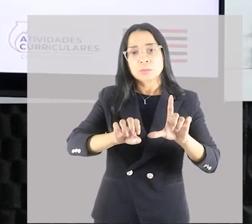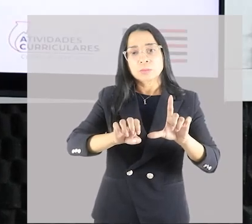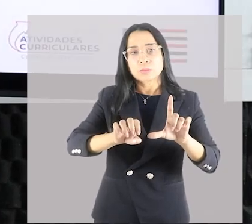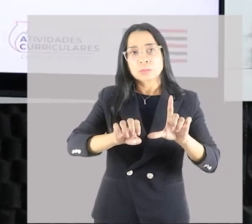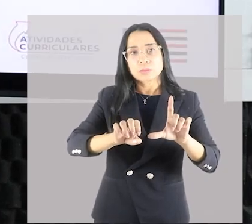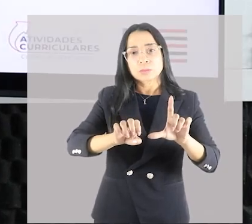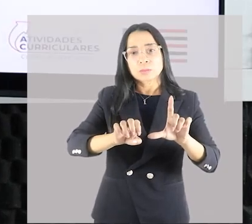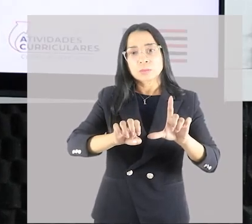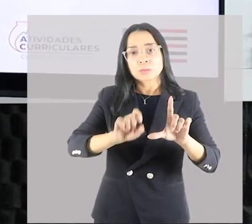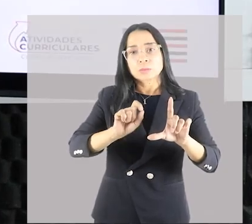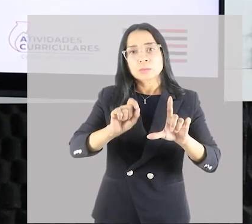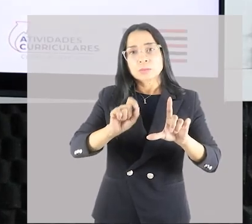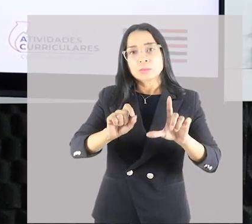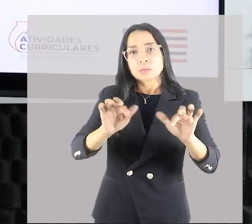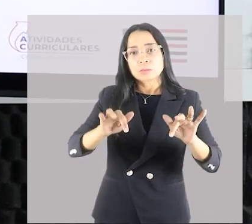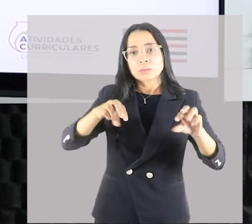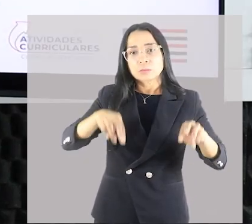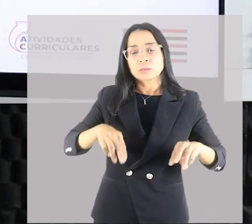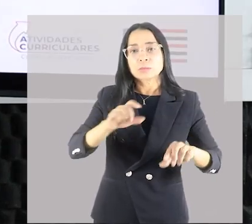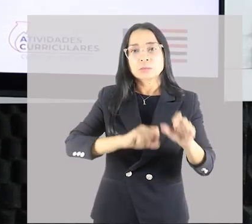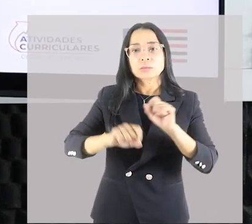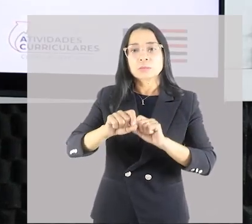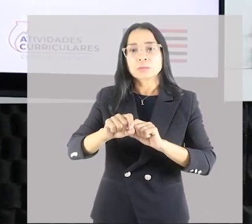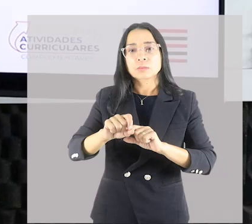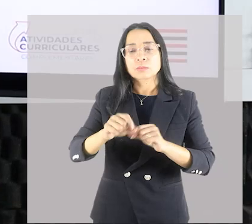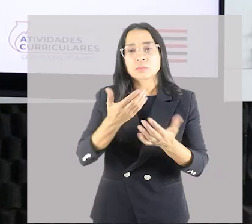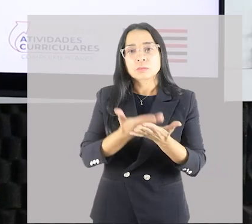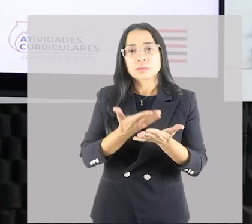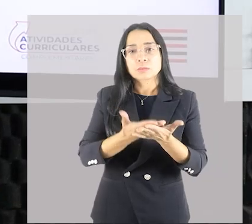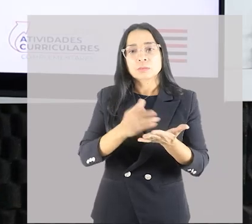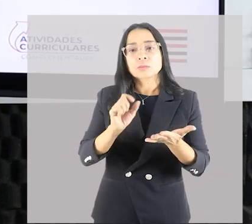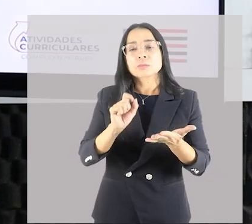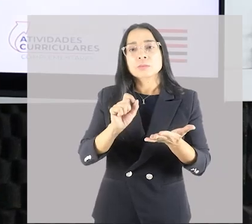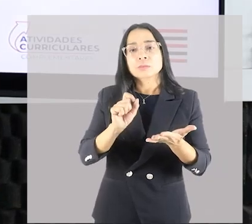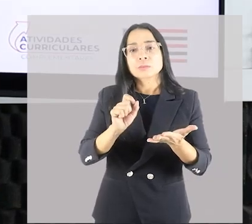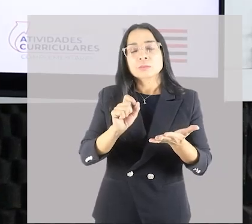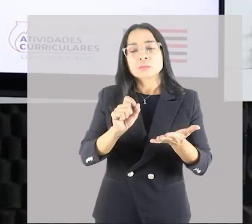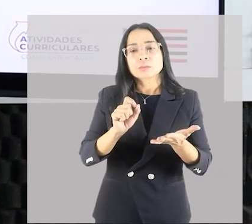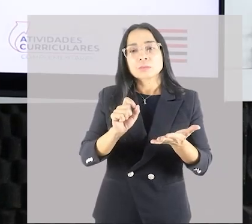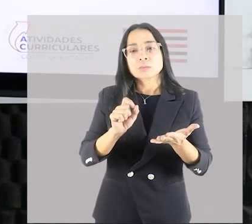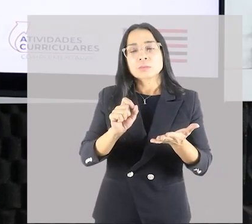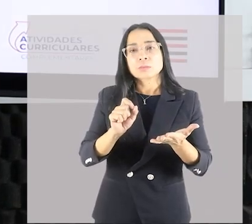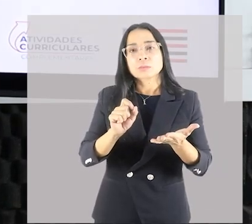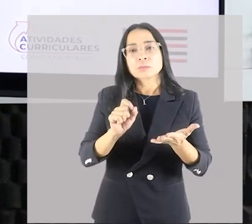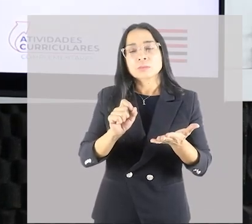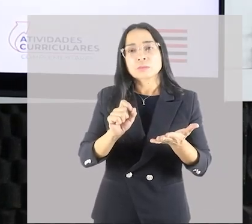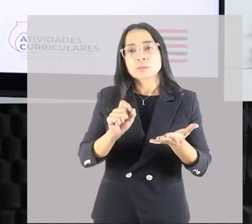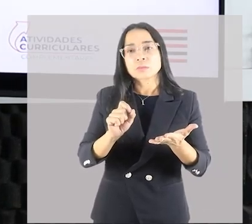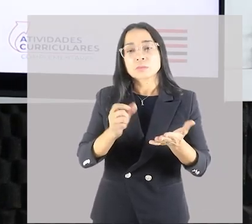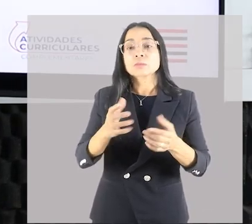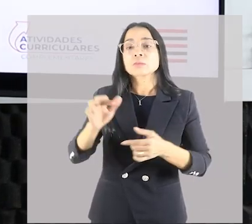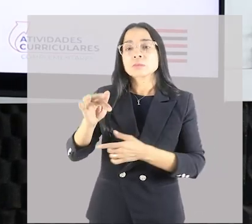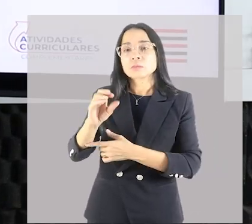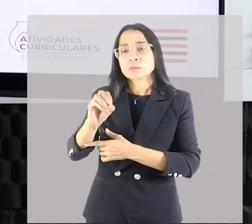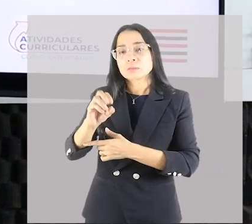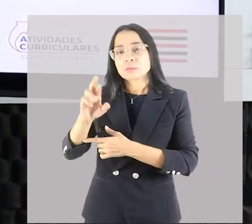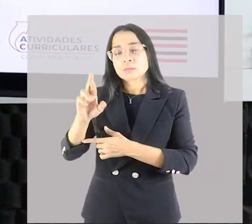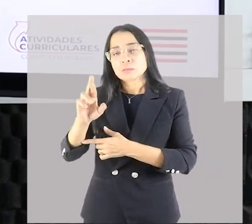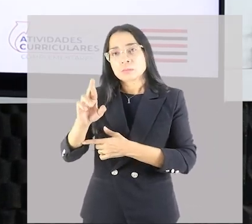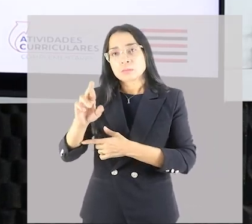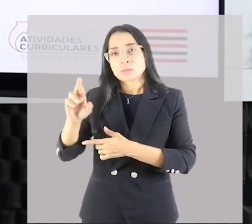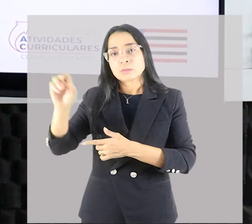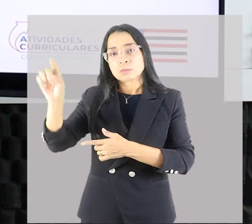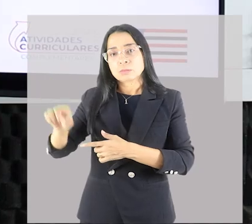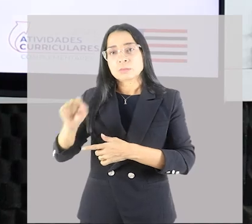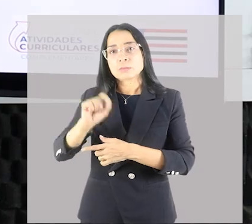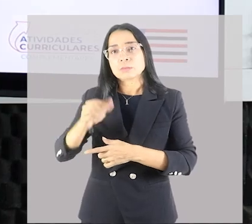ok? Com isso a gente finaliza, tá, a aula sobre forró. Não esquece de seguir a